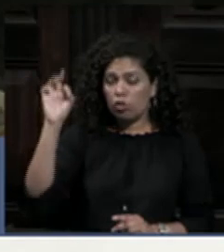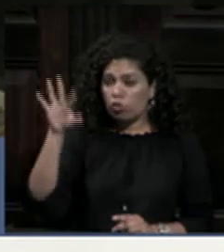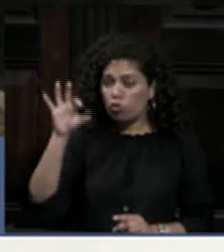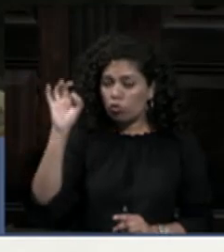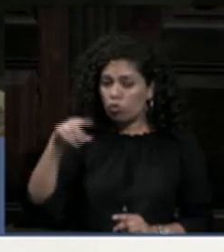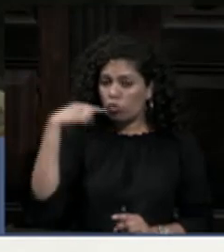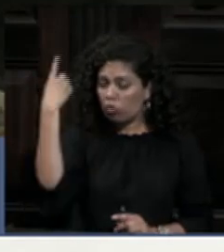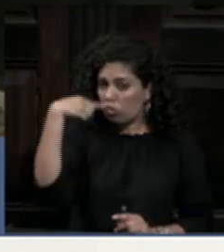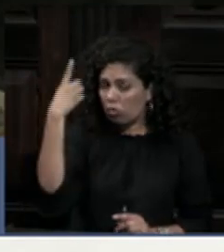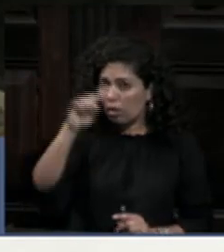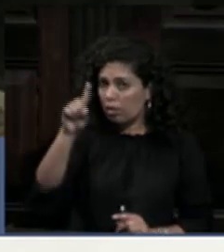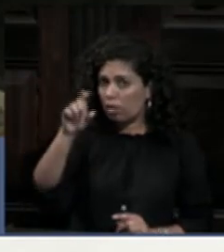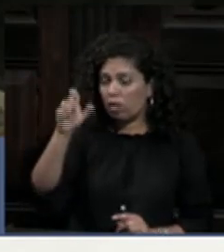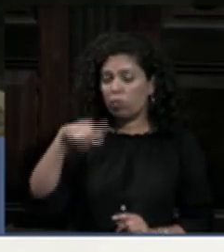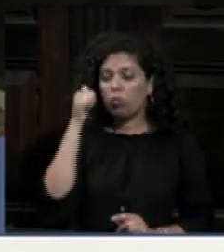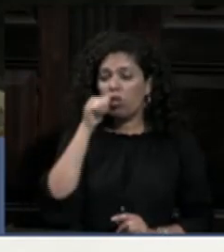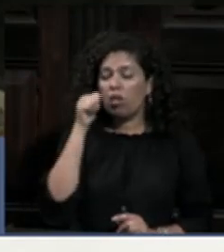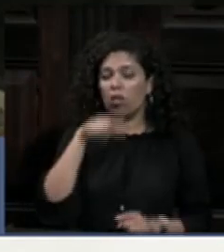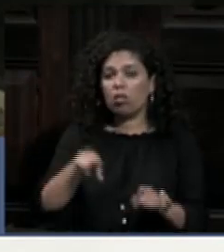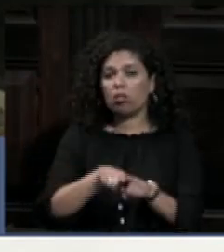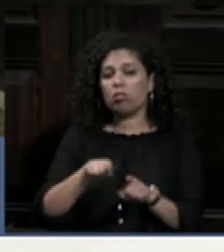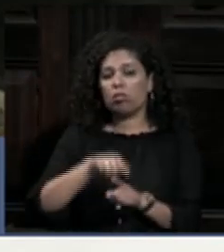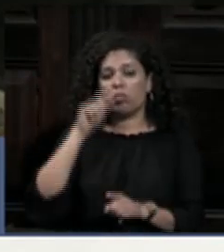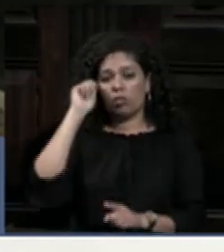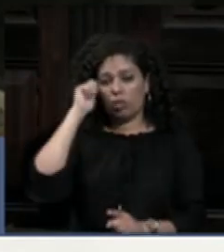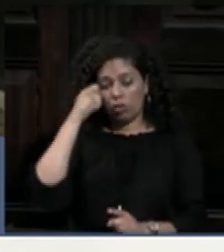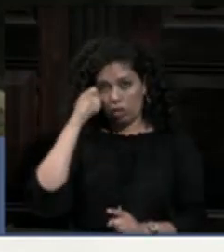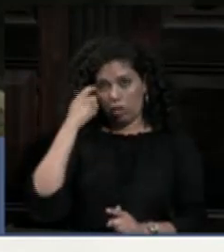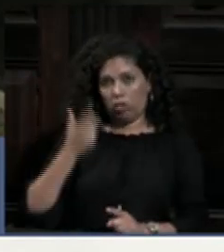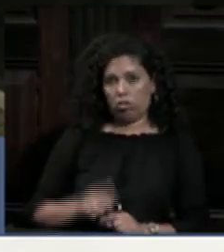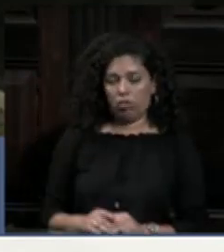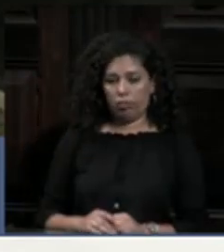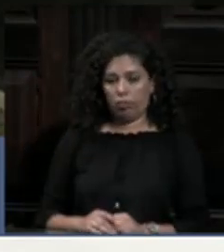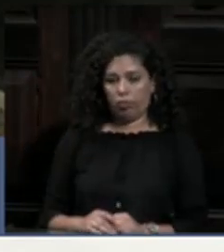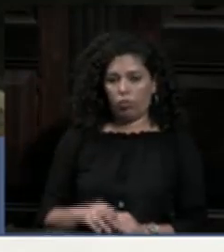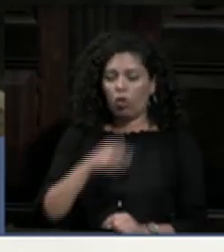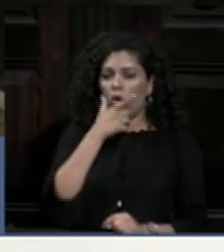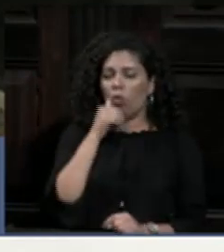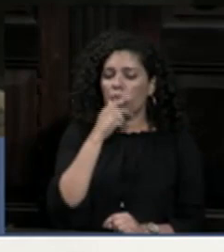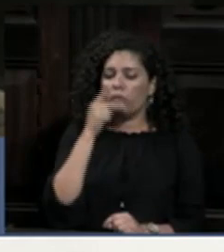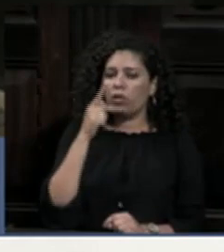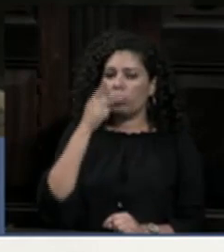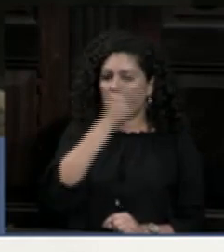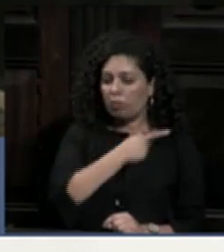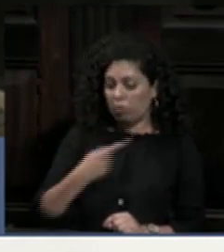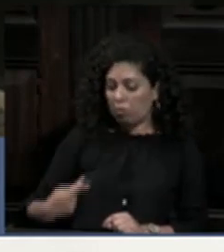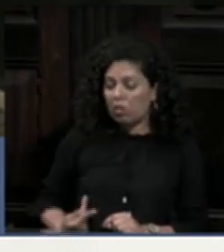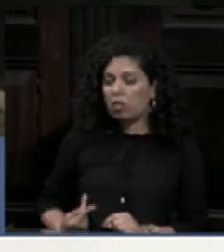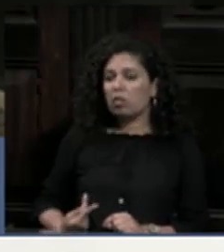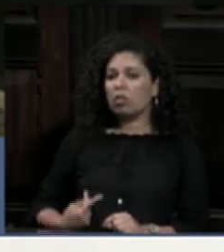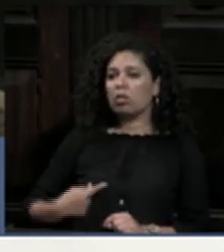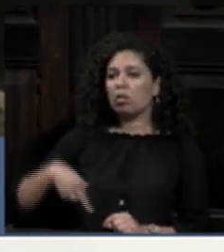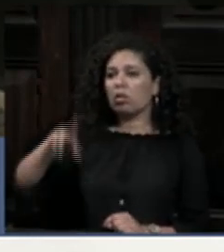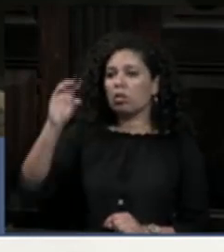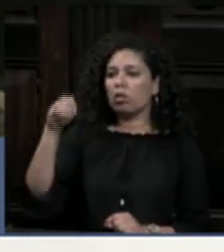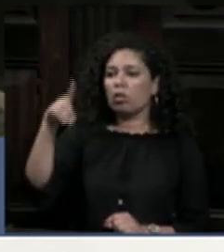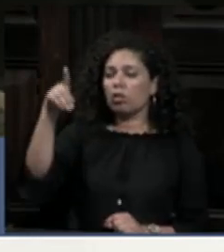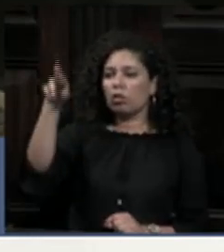cabe ao presidente da ordem filipe santa cruz tomar uma providência